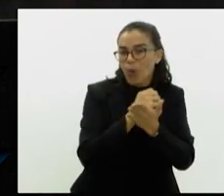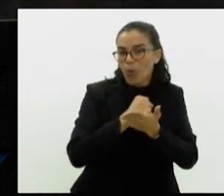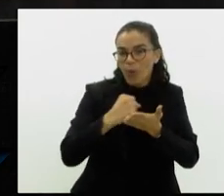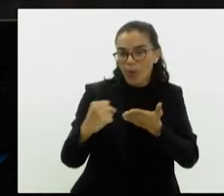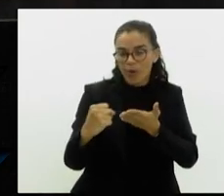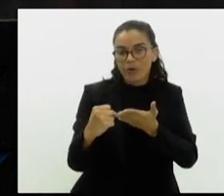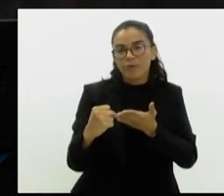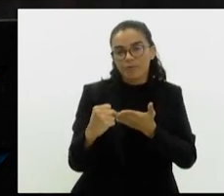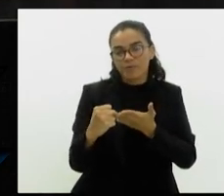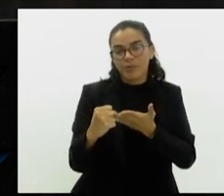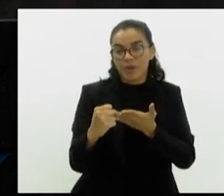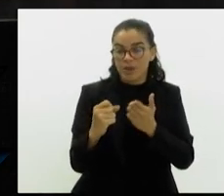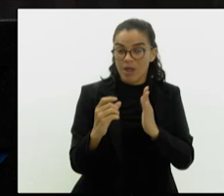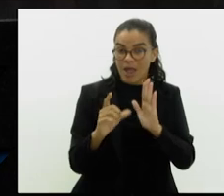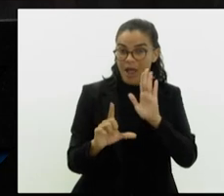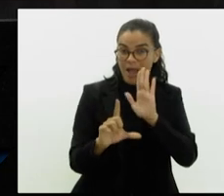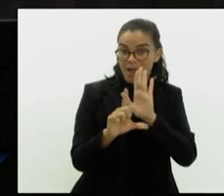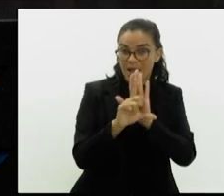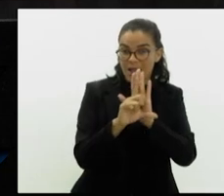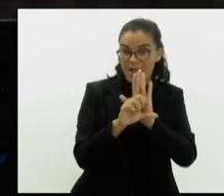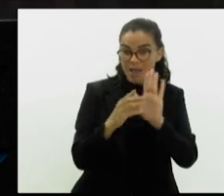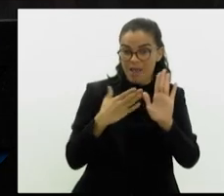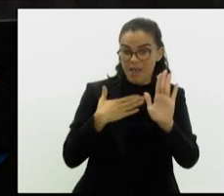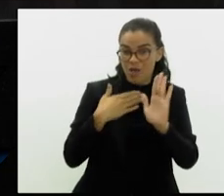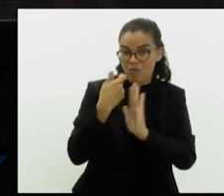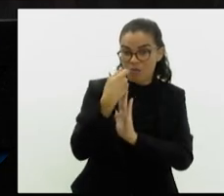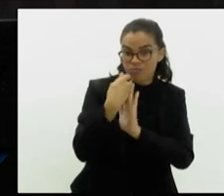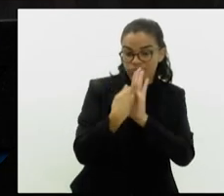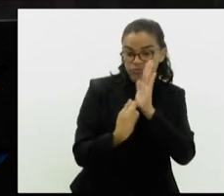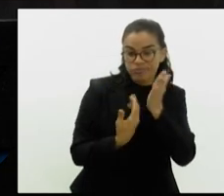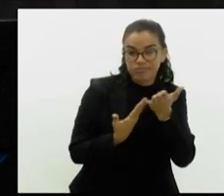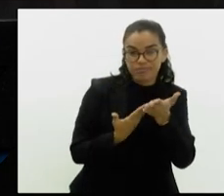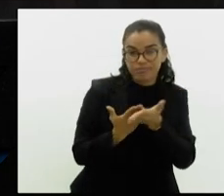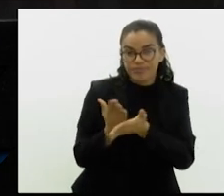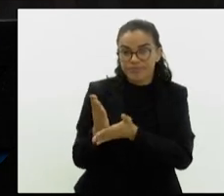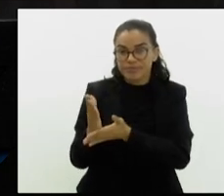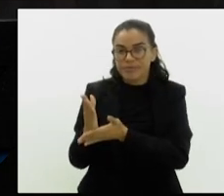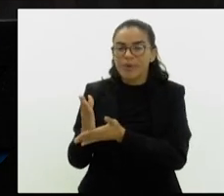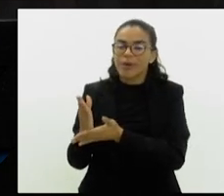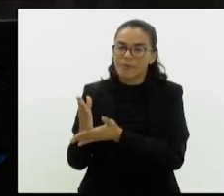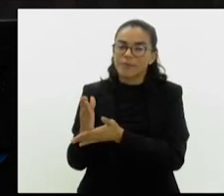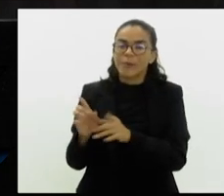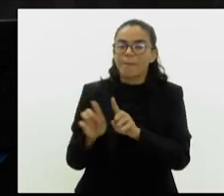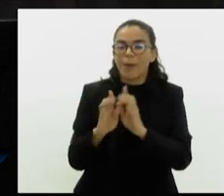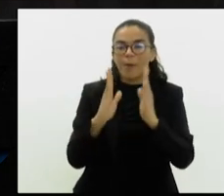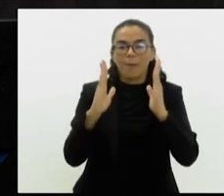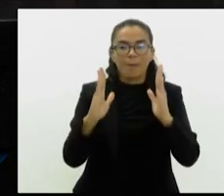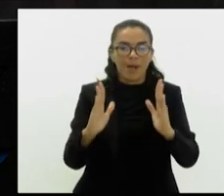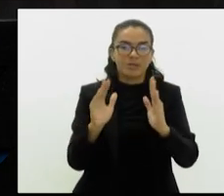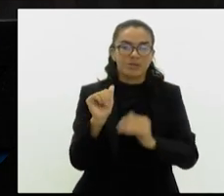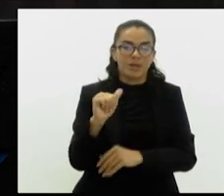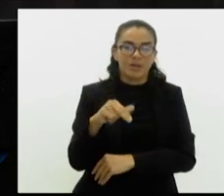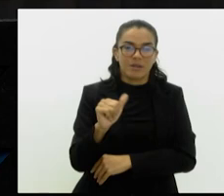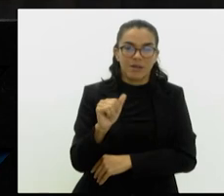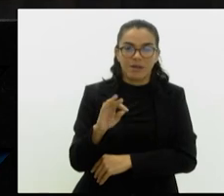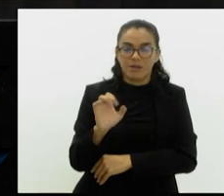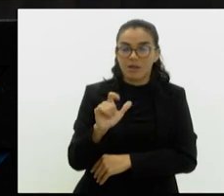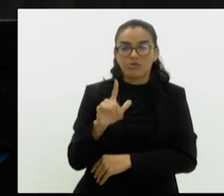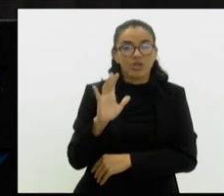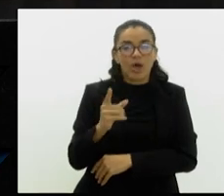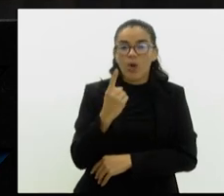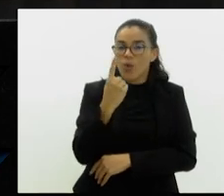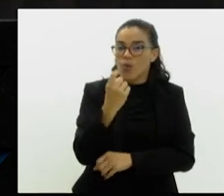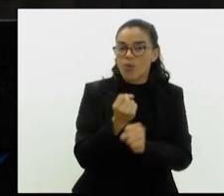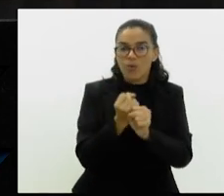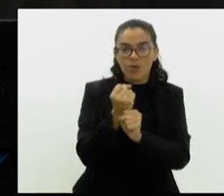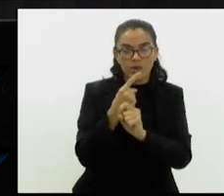sanção da lei de m autoria até a conclusão do prazo concedido pela Anatel Já se passaram 1 ano e